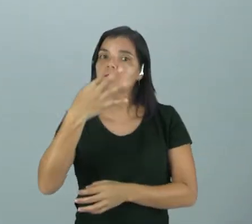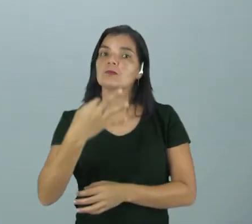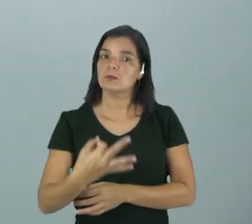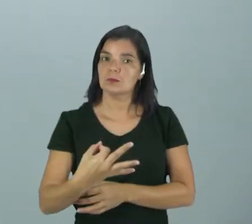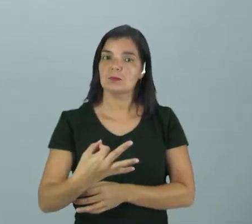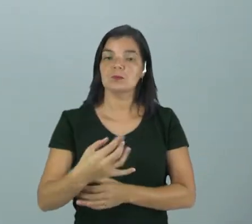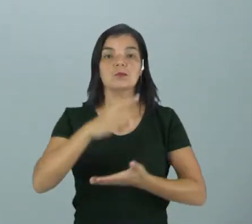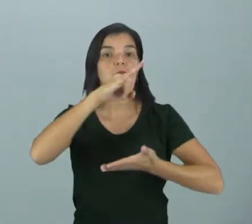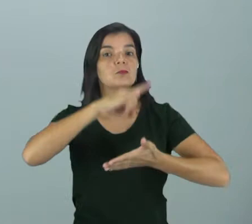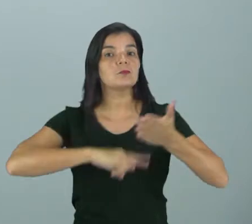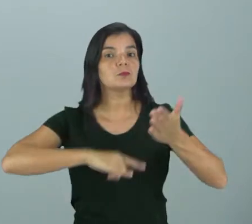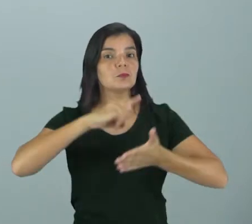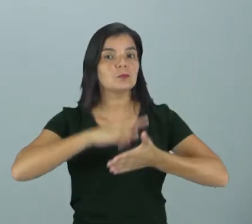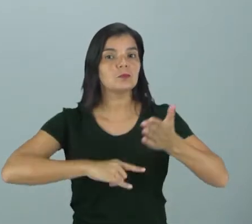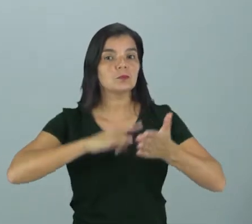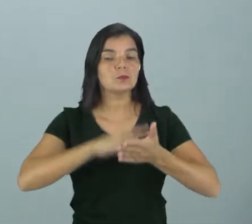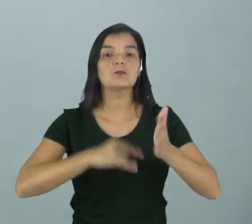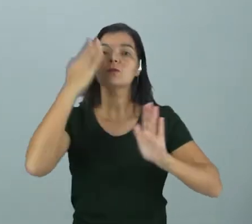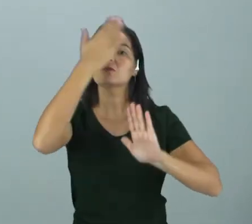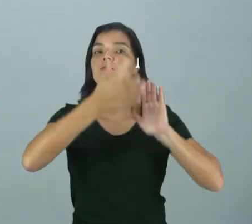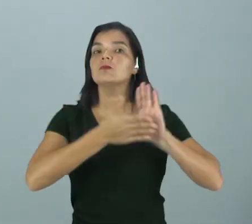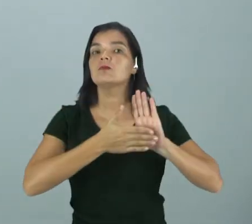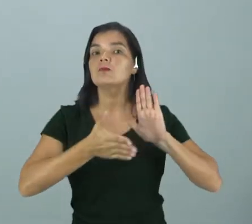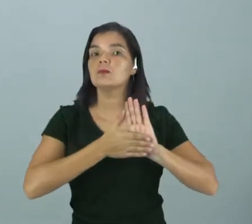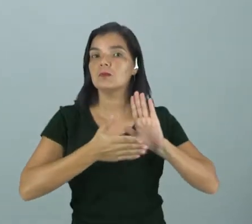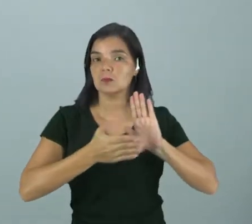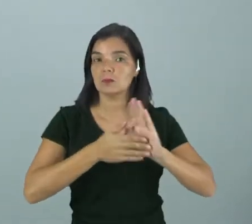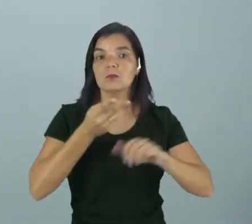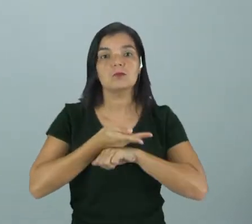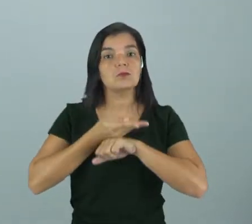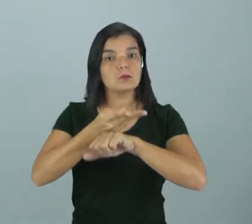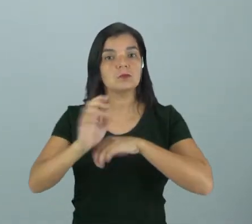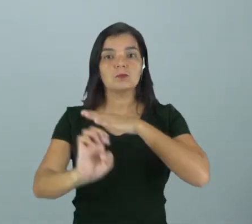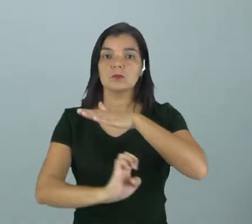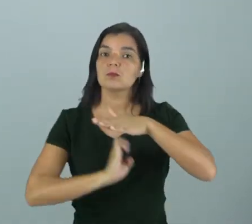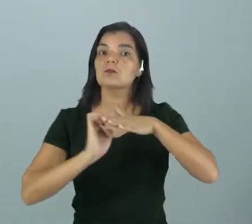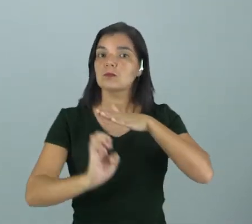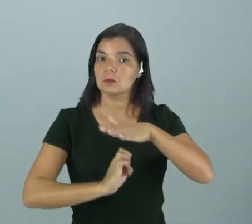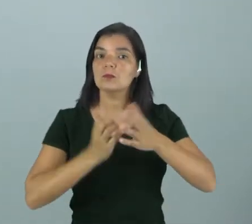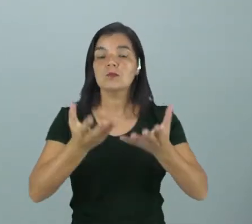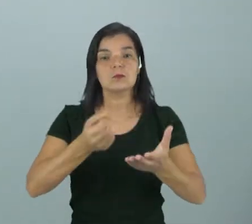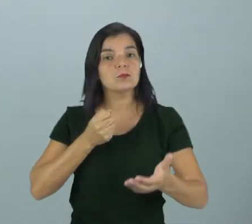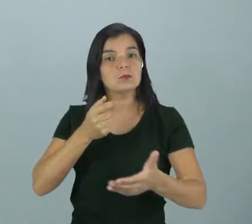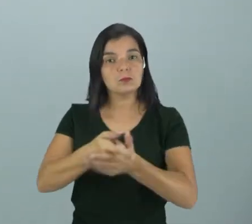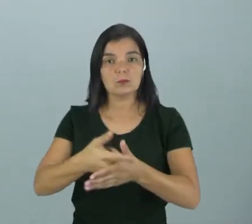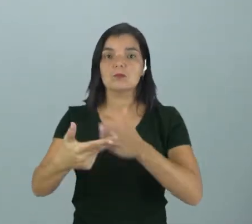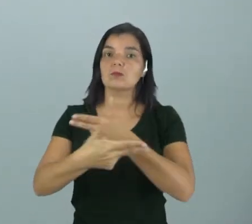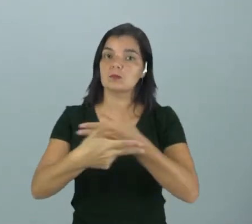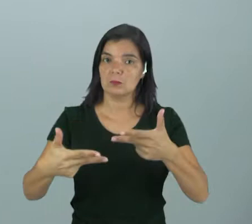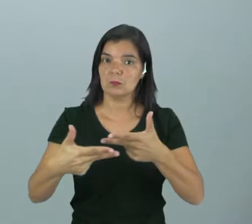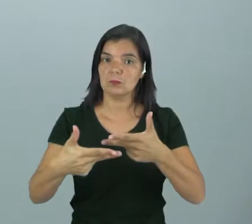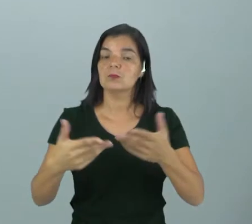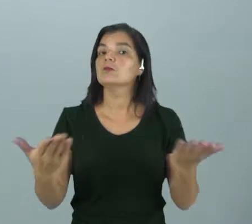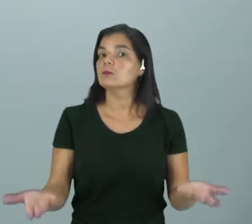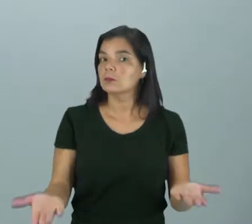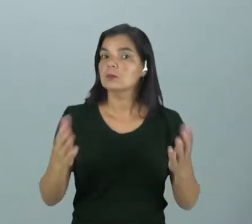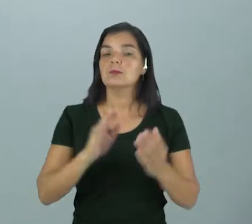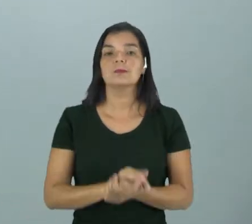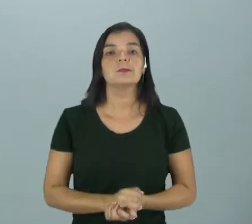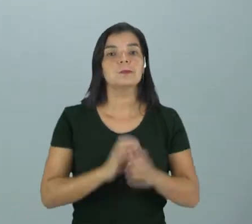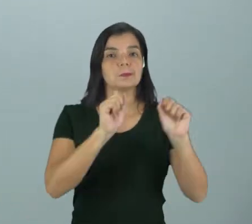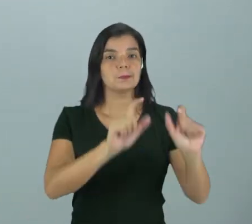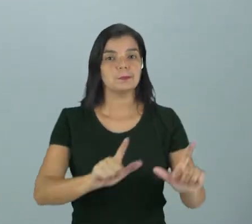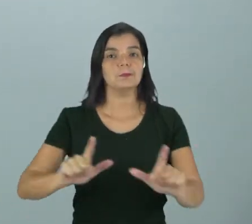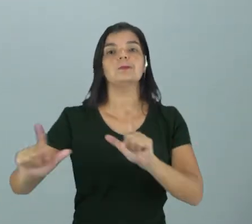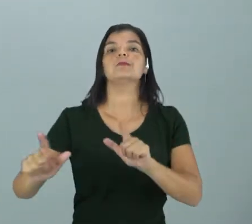para documentar e comprovar que você procurou a empresa que você comprou o objeto. Então vamos lá, acompanhe